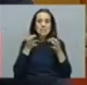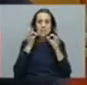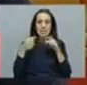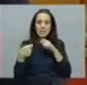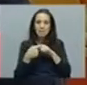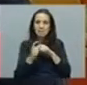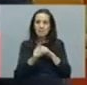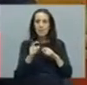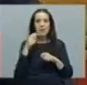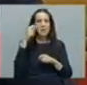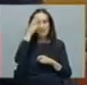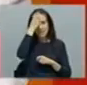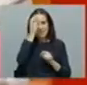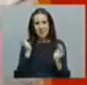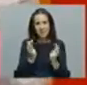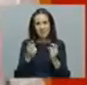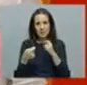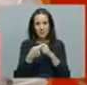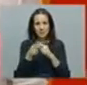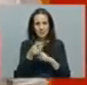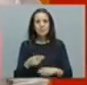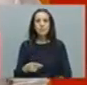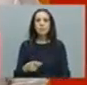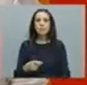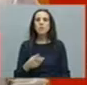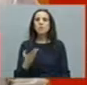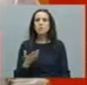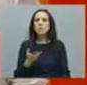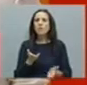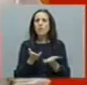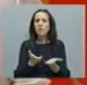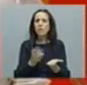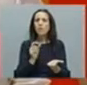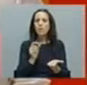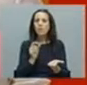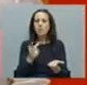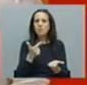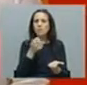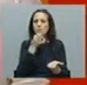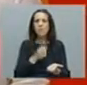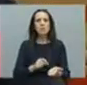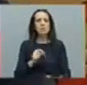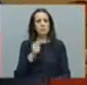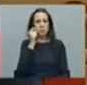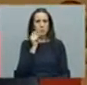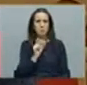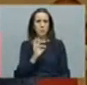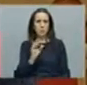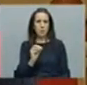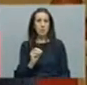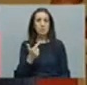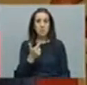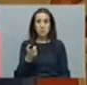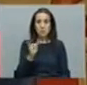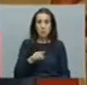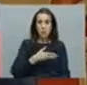exatamente. Ora bem, então pronto, a seguir a isso vai ao forno e fica lá quanto tempo, Filipe? Fica 40 minutos, mais ou menos. Então já voltamos, está bem? Pode ser assim? Sim,